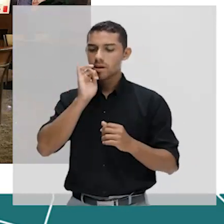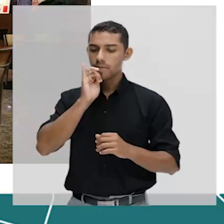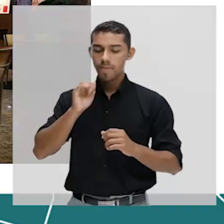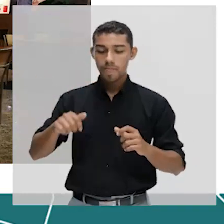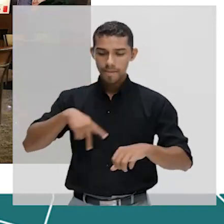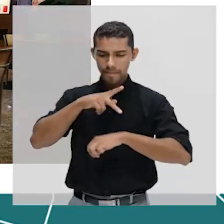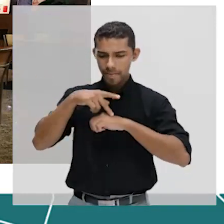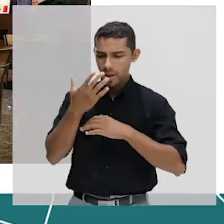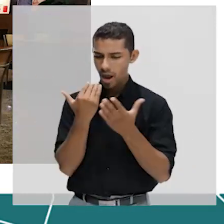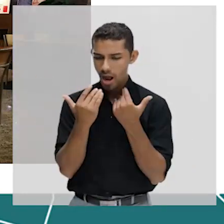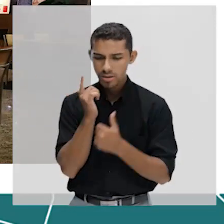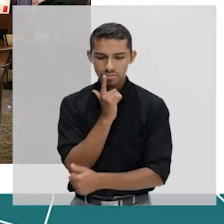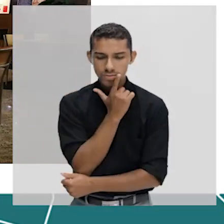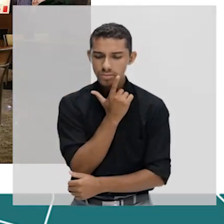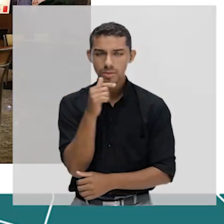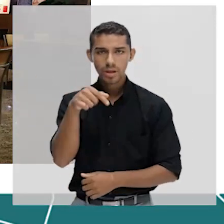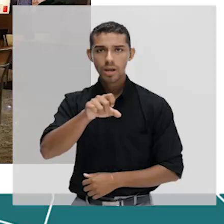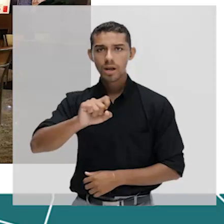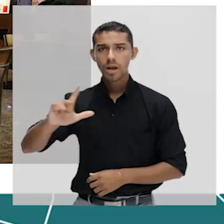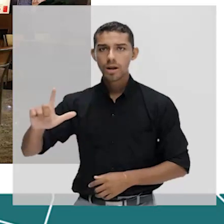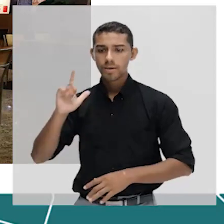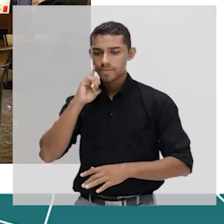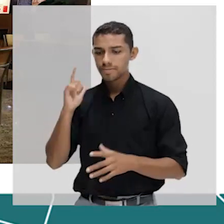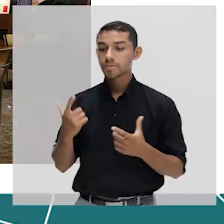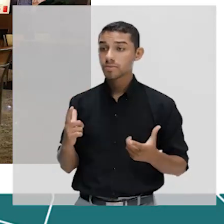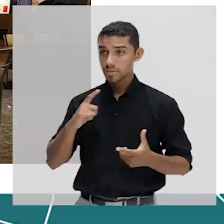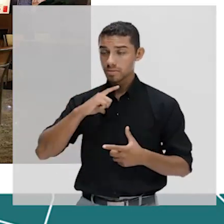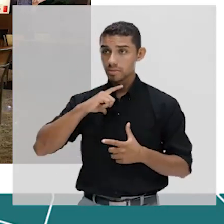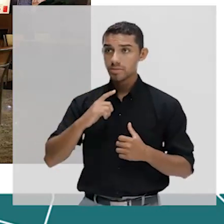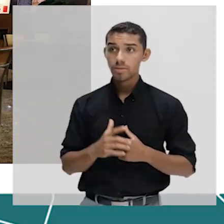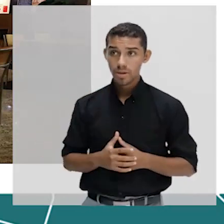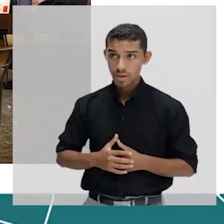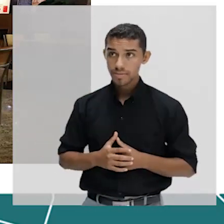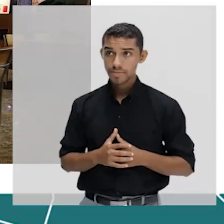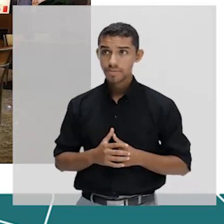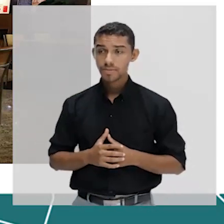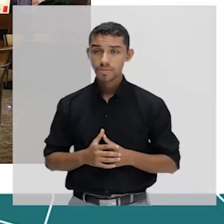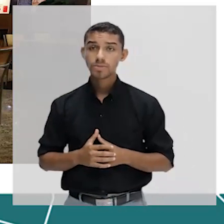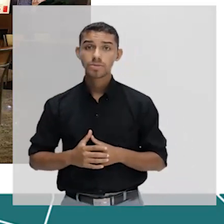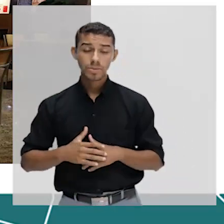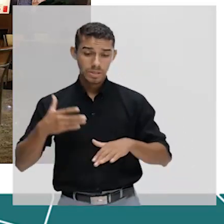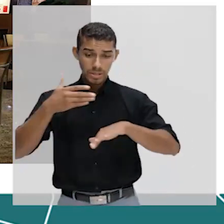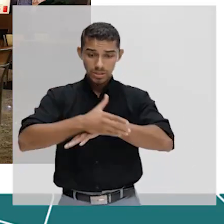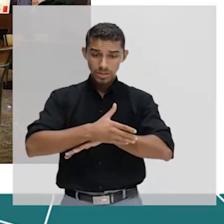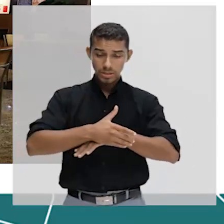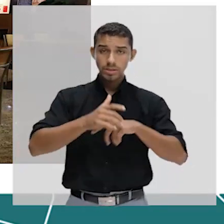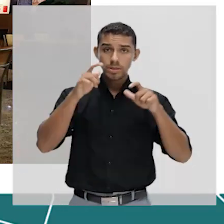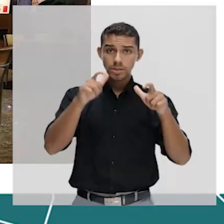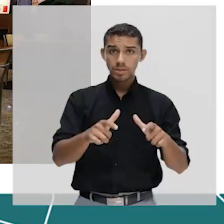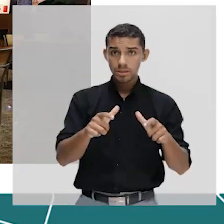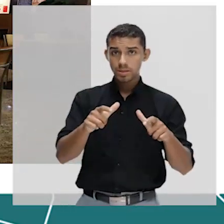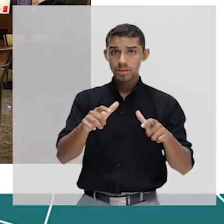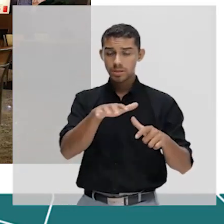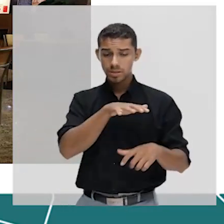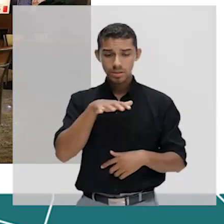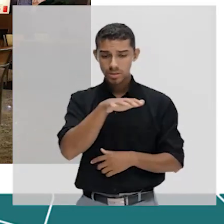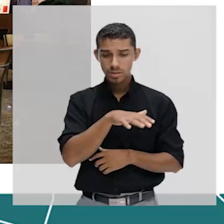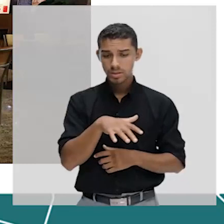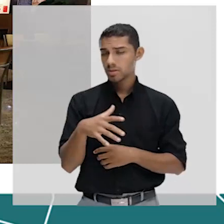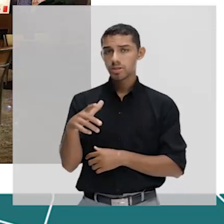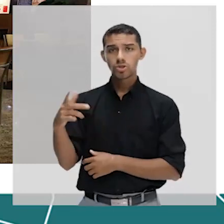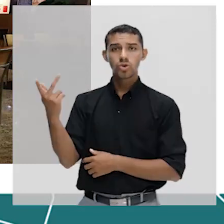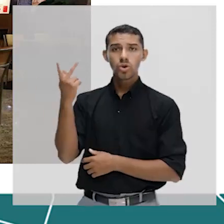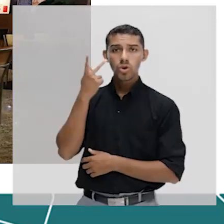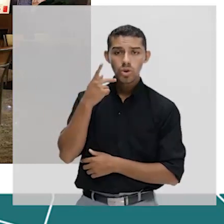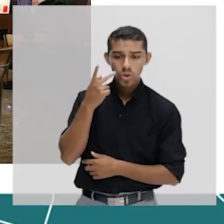de alimentação, num shopping center aqui de São Luís, ela tem uma configuração. Se tu entrar numa praça de alimentação em um shopping center em Fortaleza, em